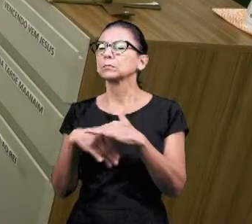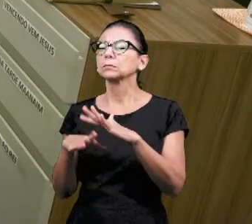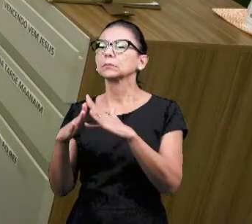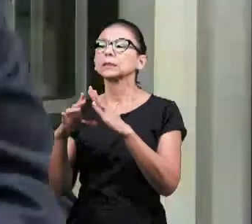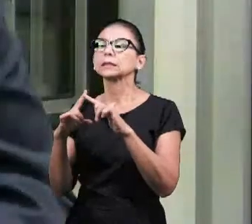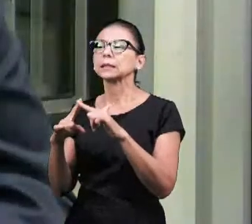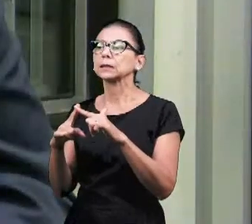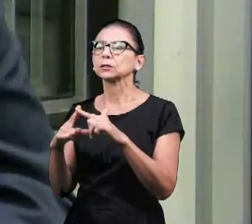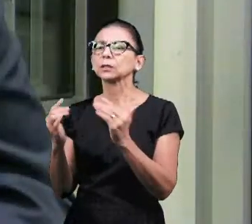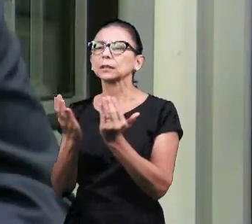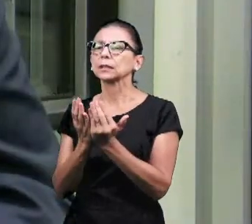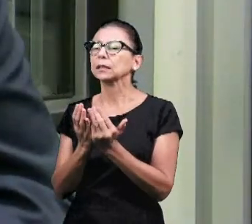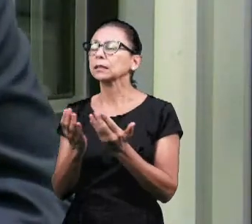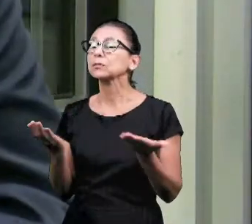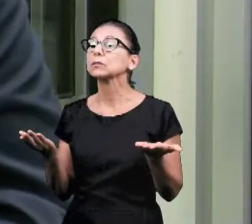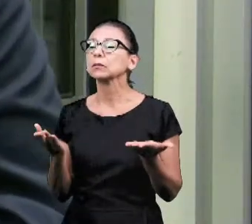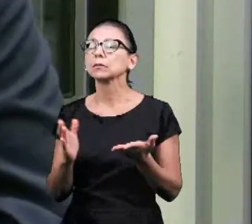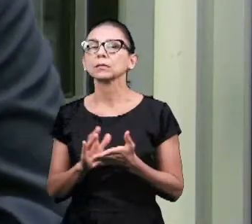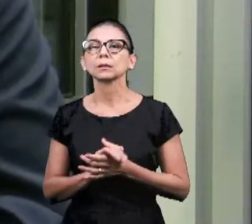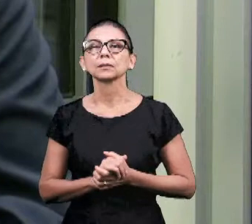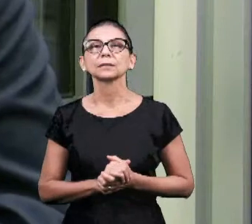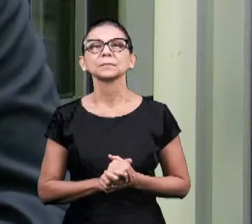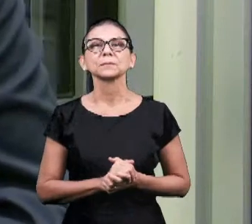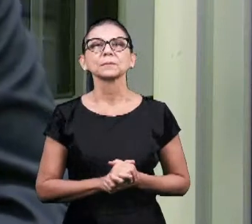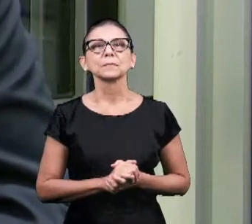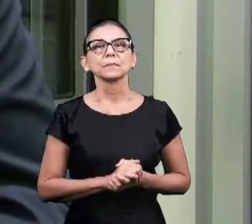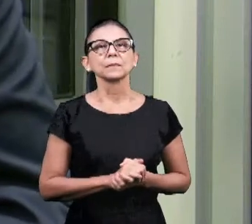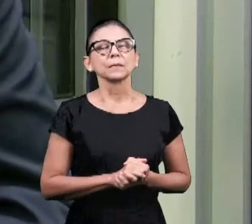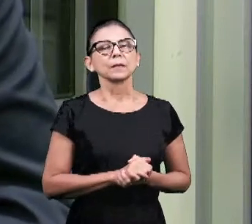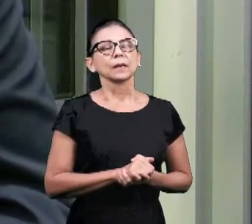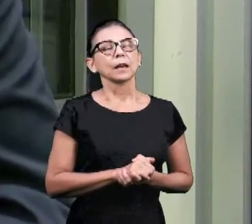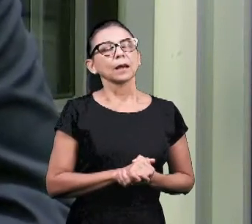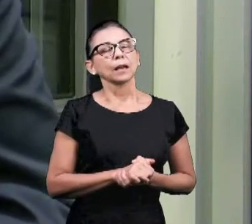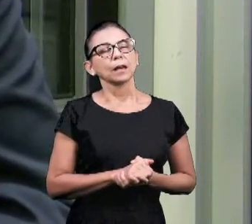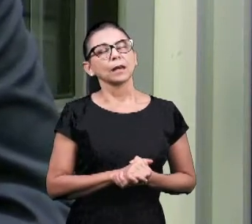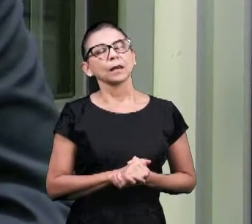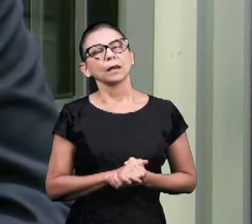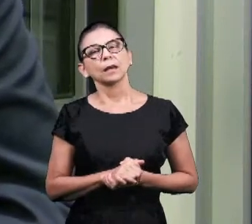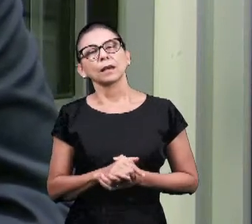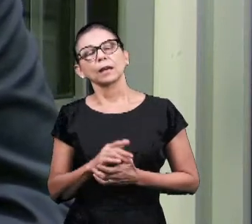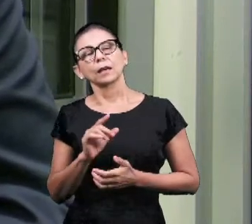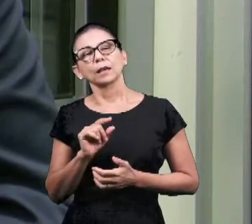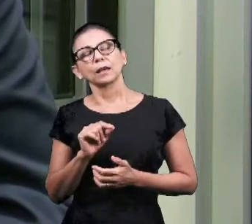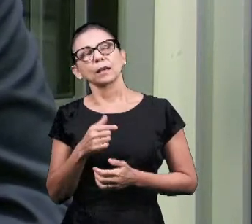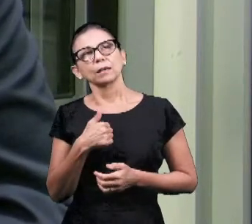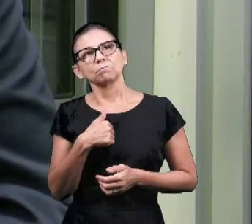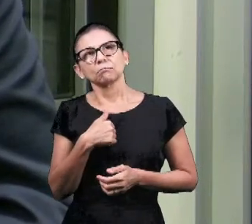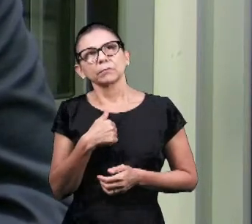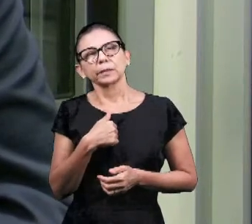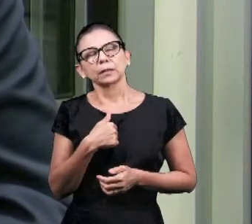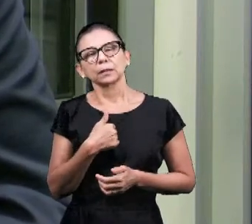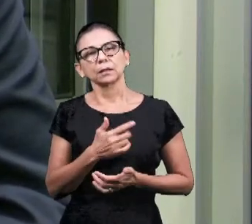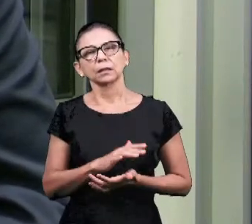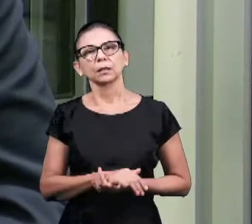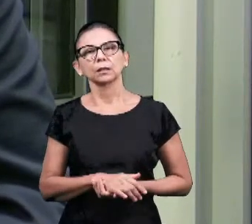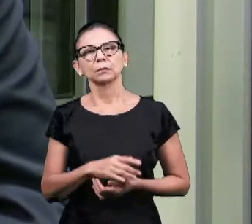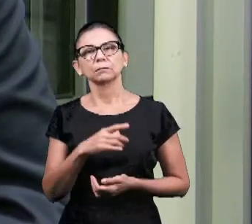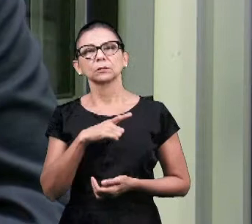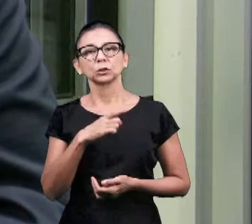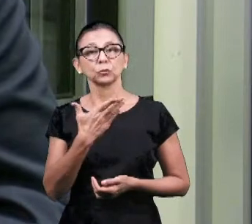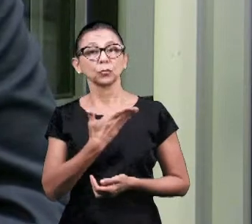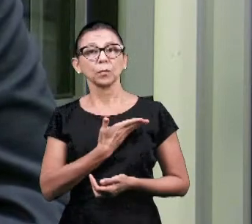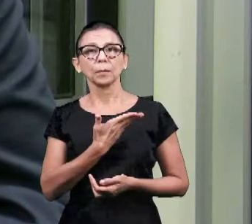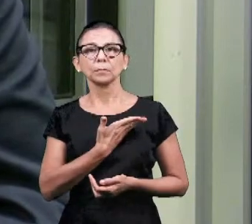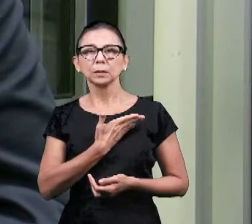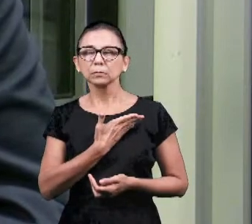gente, aí como eu estava falando com você antes de começarmos aqui, eu tive um grande amigo de